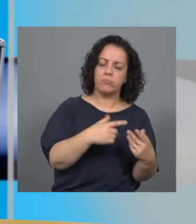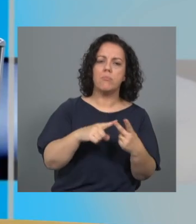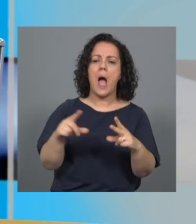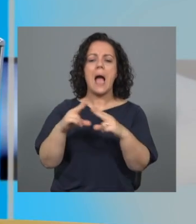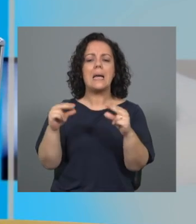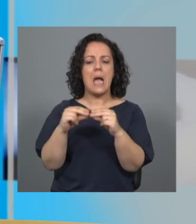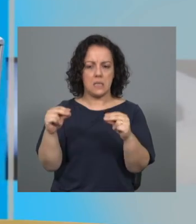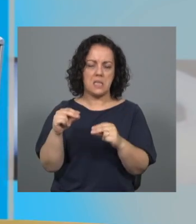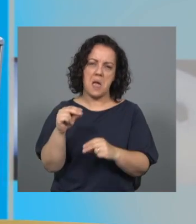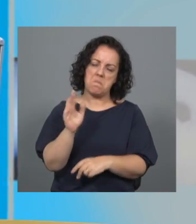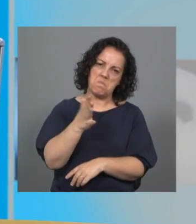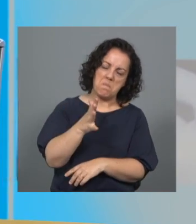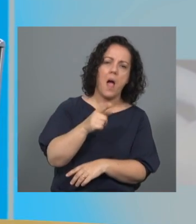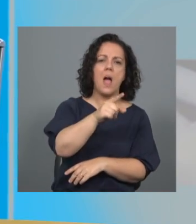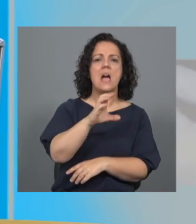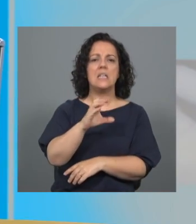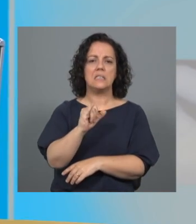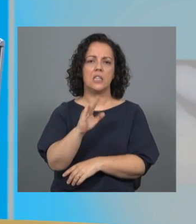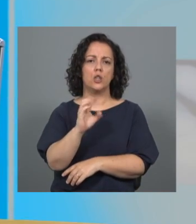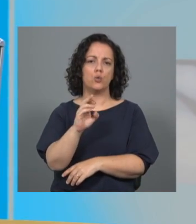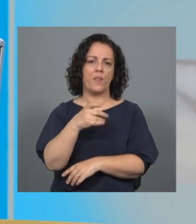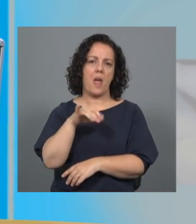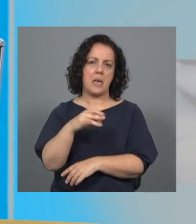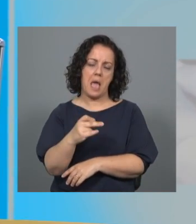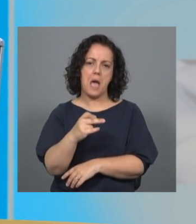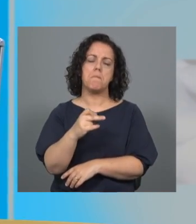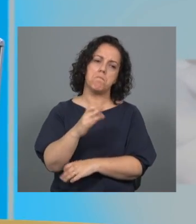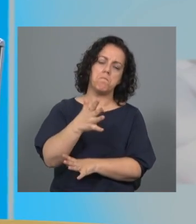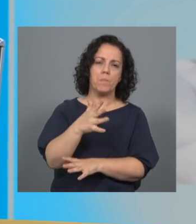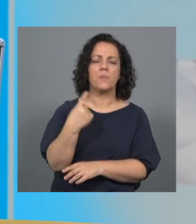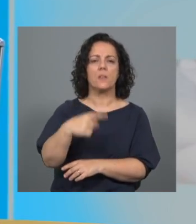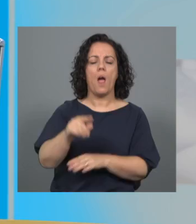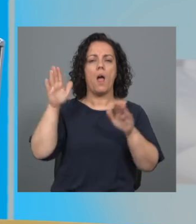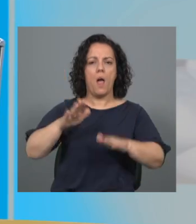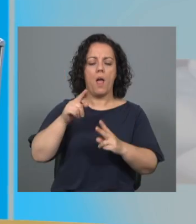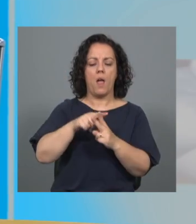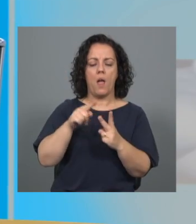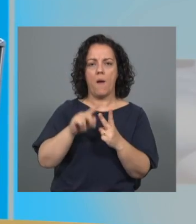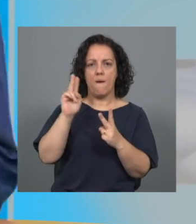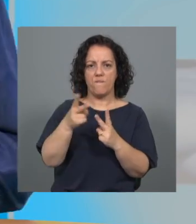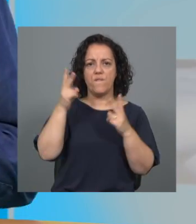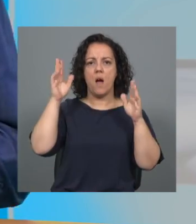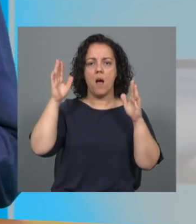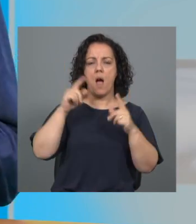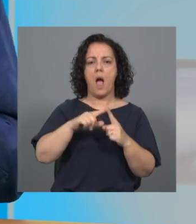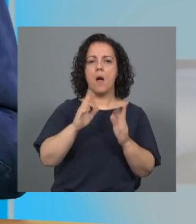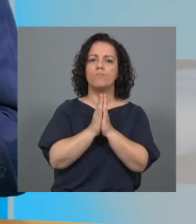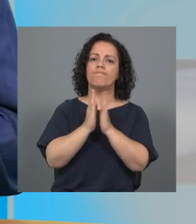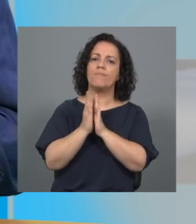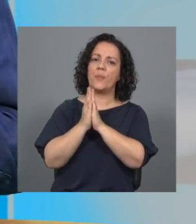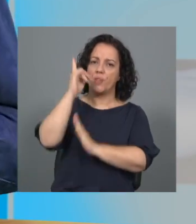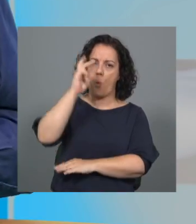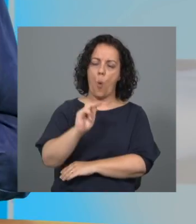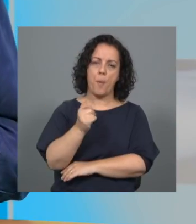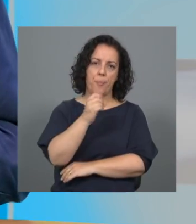muito importante. Temos duas religiões abraâmicas, o judaísmo e o islão, que nos últimos anos têm,